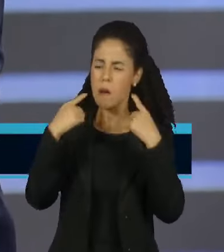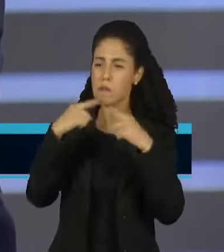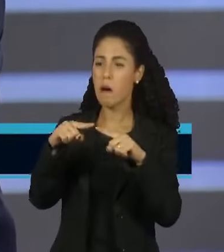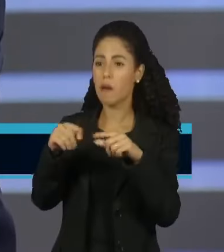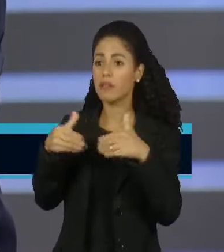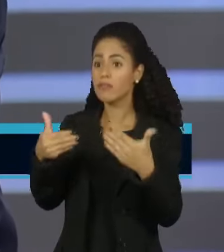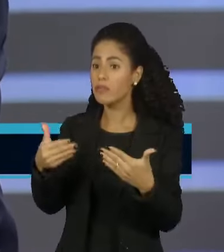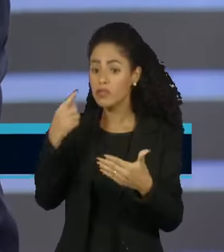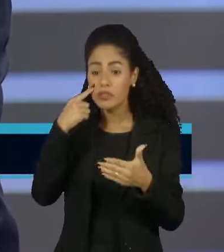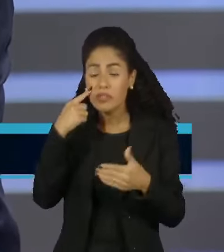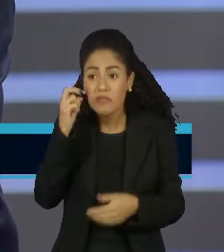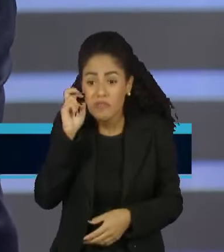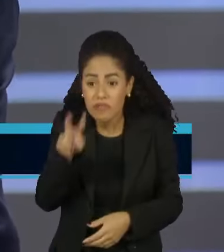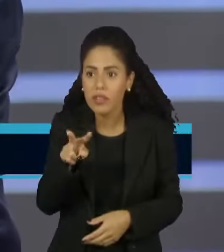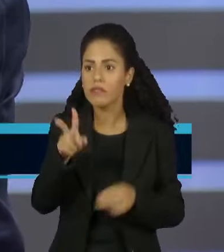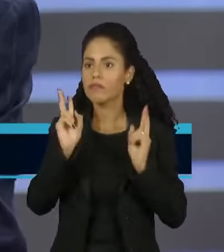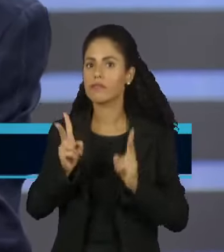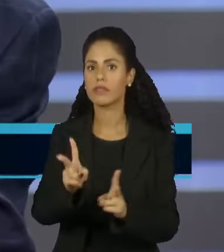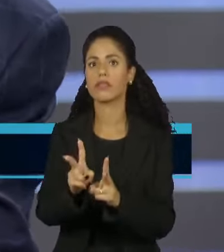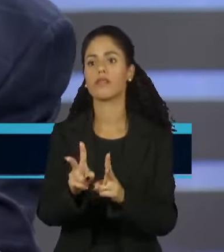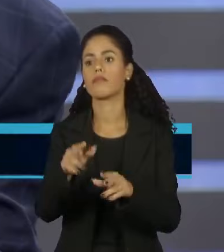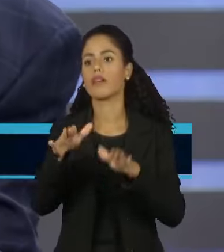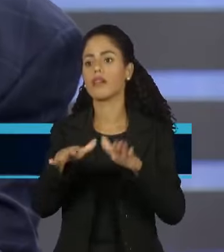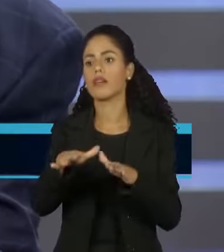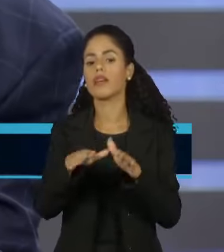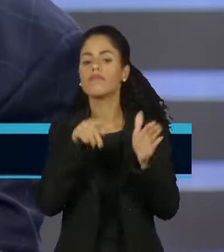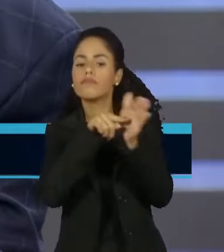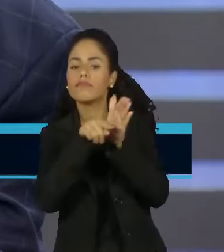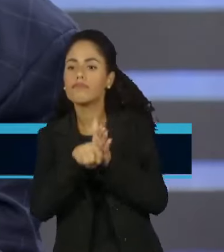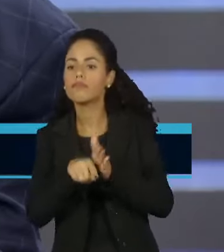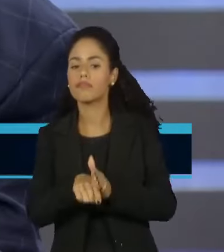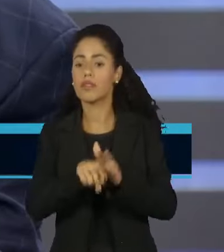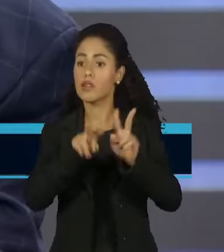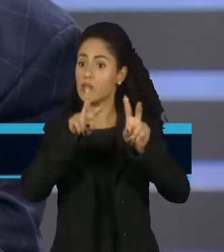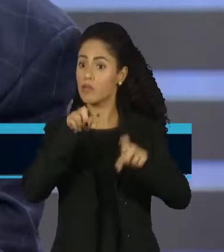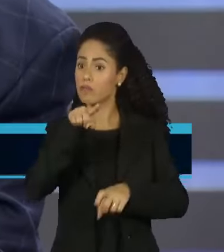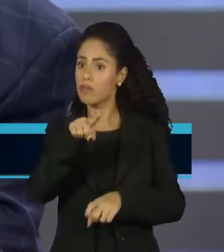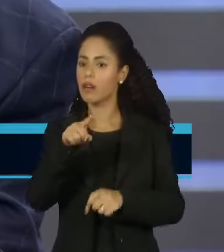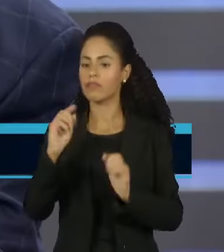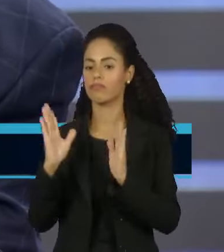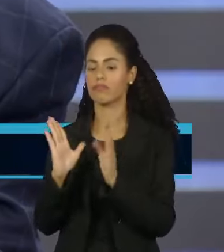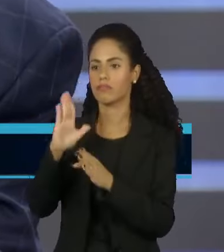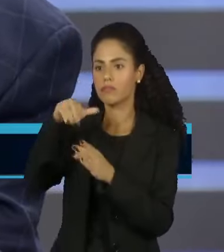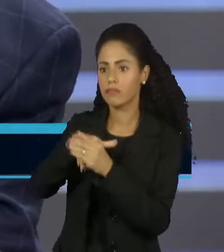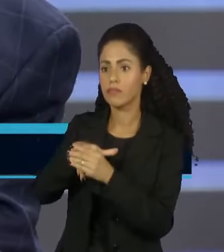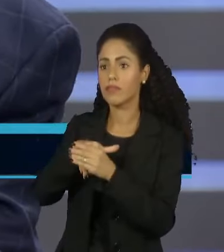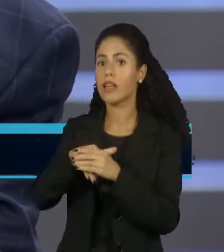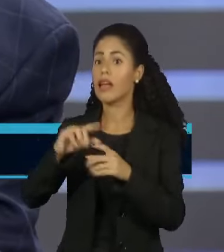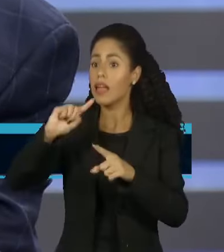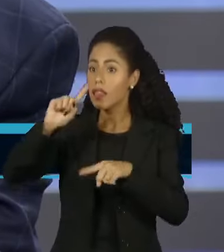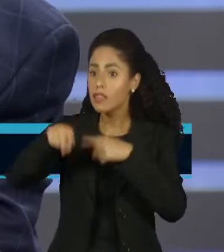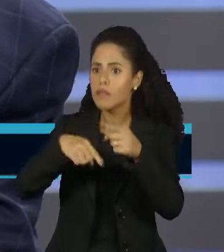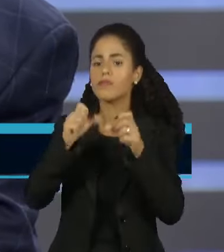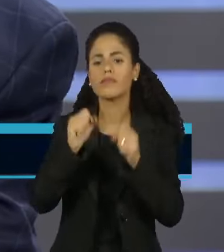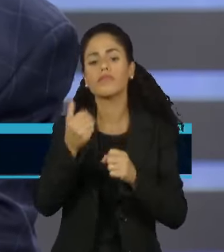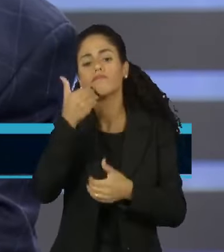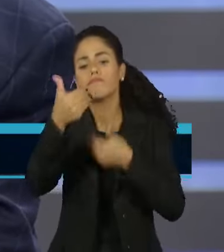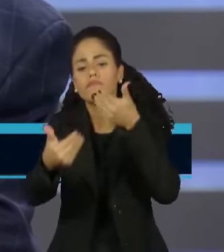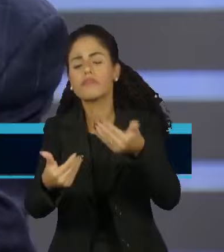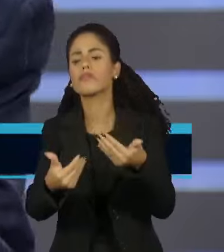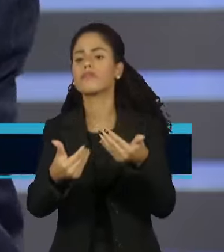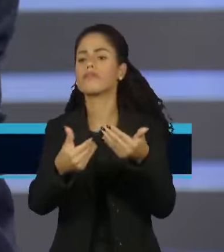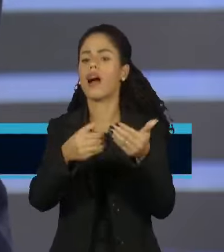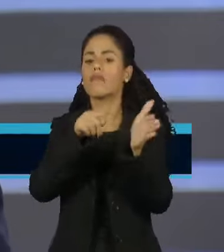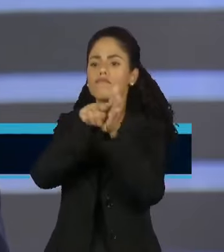cada vez mais, mesmo que você não questione a legitimidade da eleição, você pode questionar a legitimidade